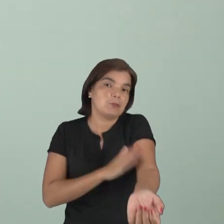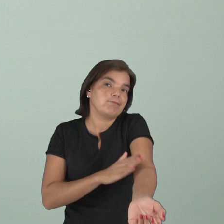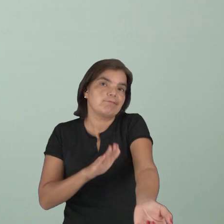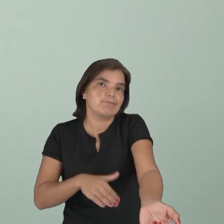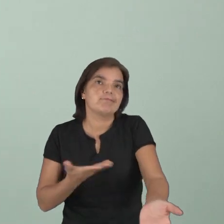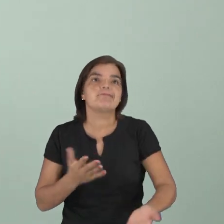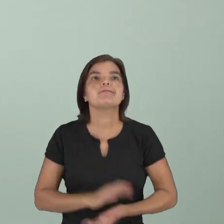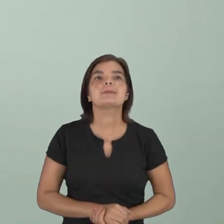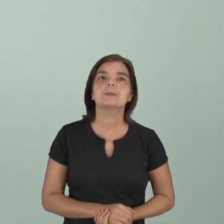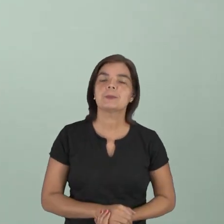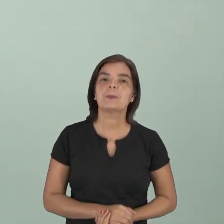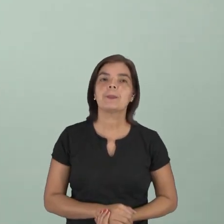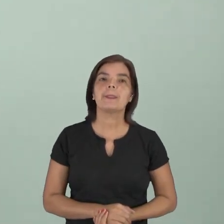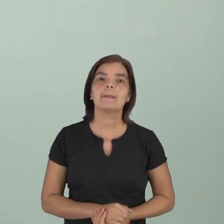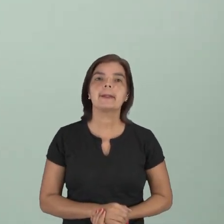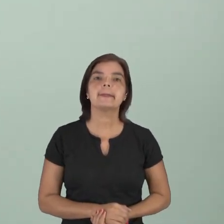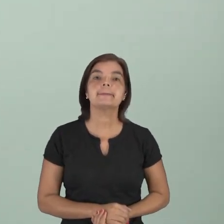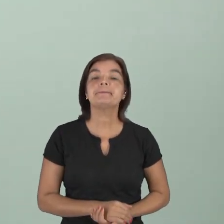pressão baixa.